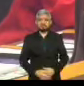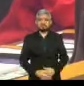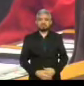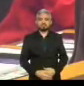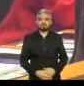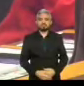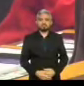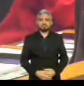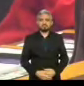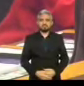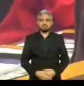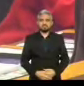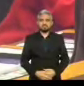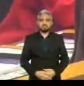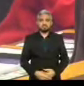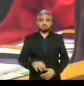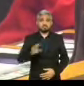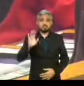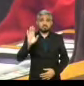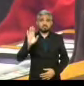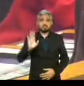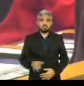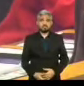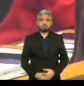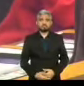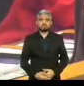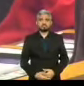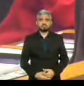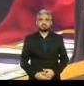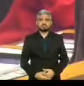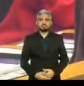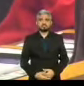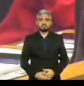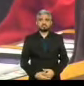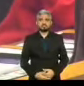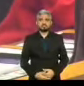Eu acredito que um homem da igreja não tem direito nem de...